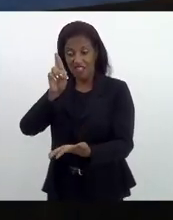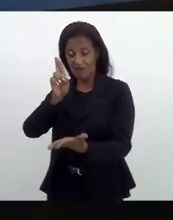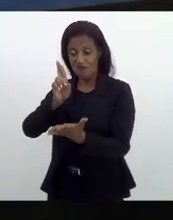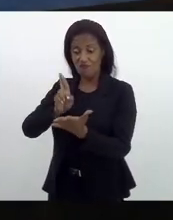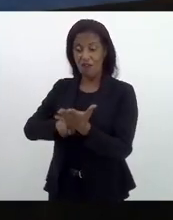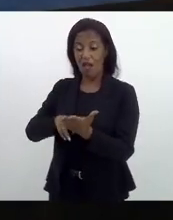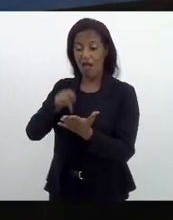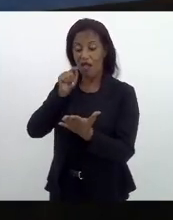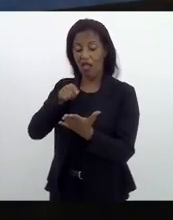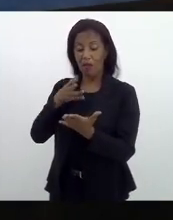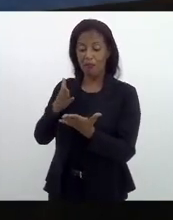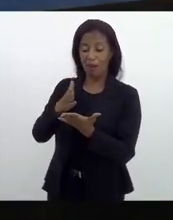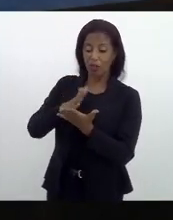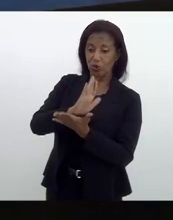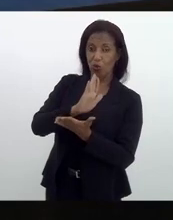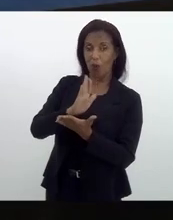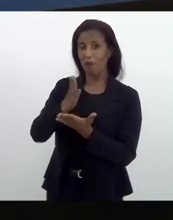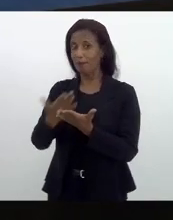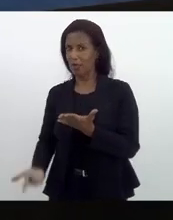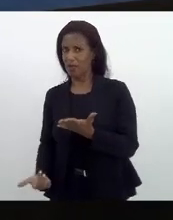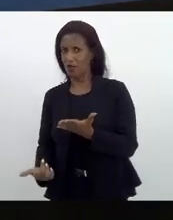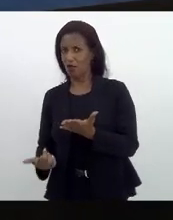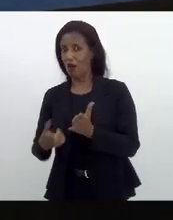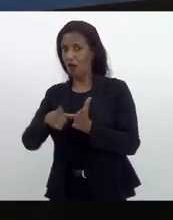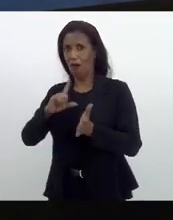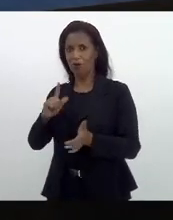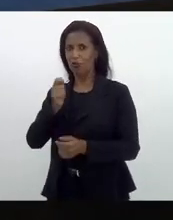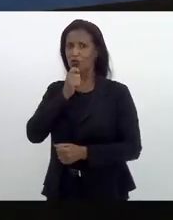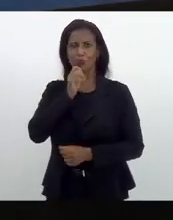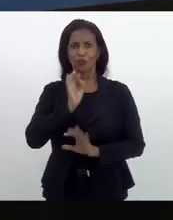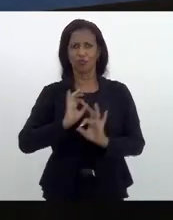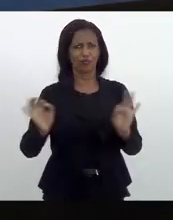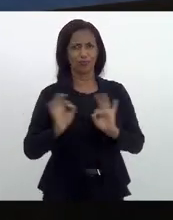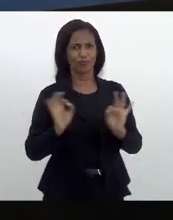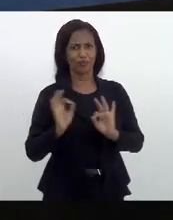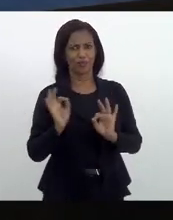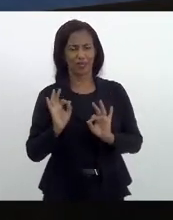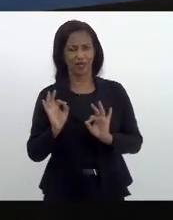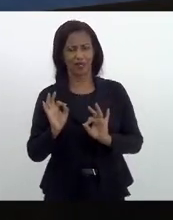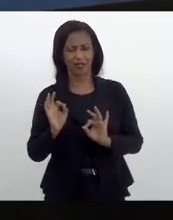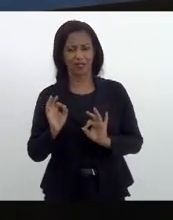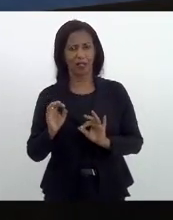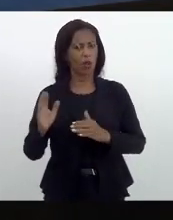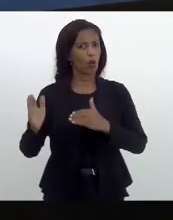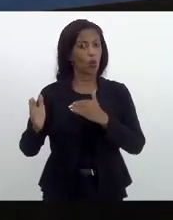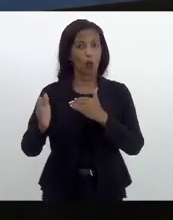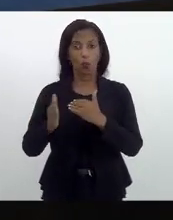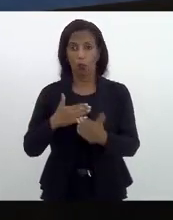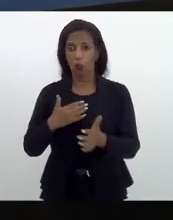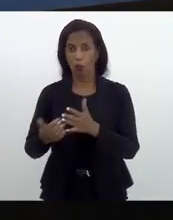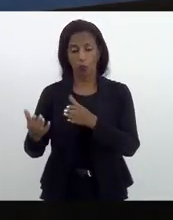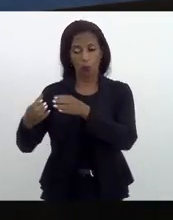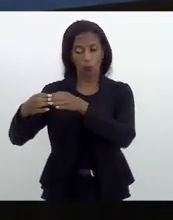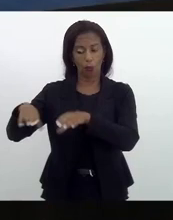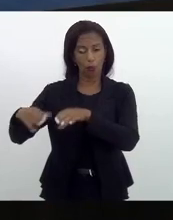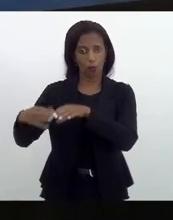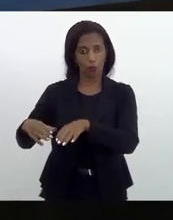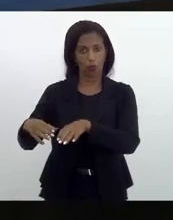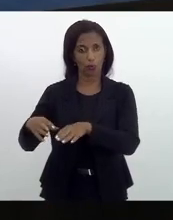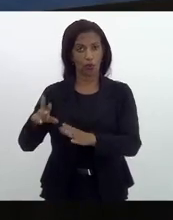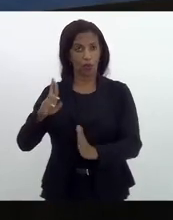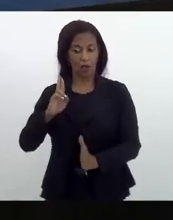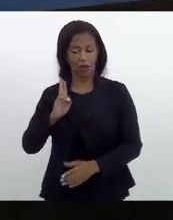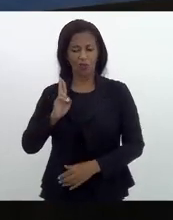do concurso. Ela não se dá antes. A homologação de qualquer concurso, ela se dá quando você tem o